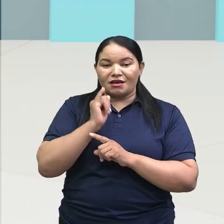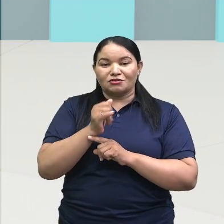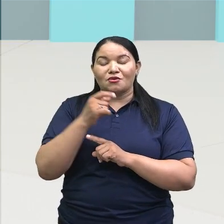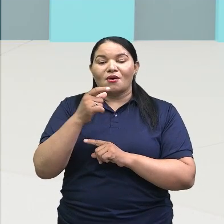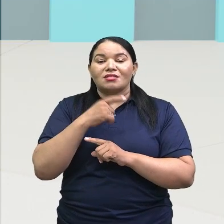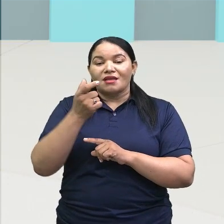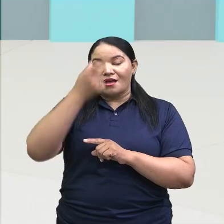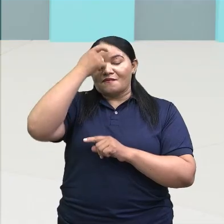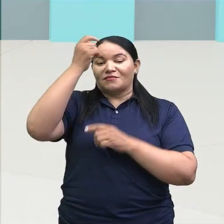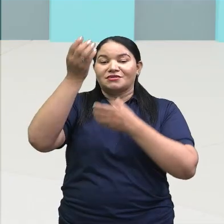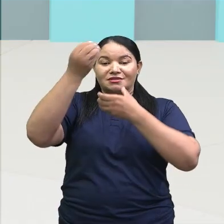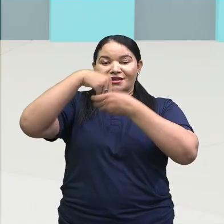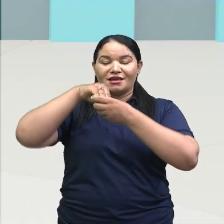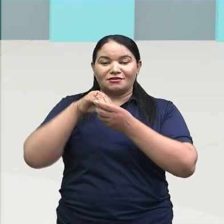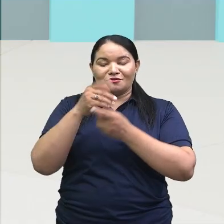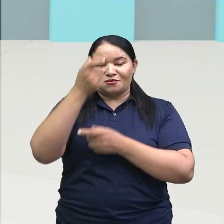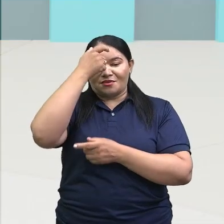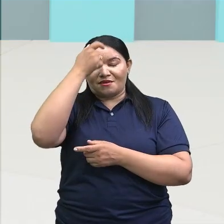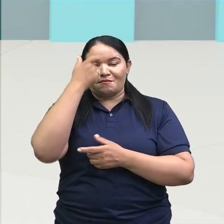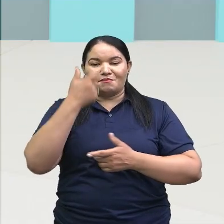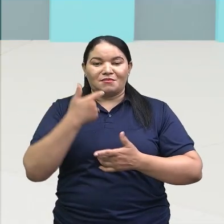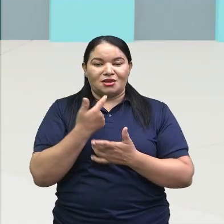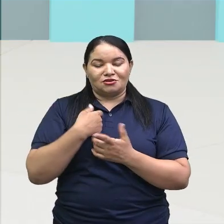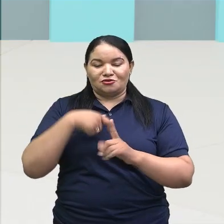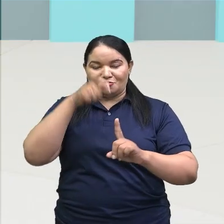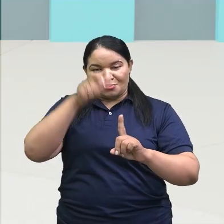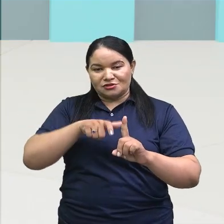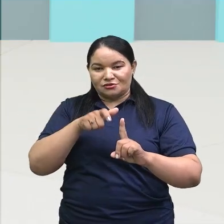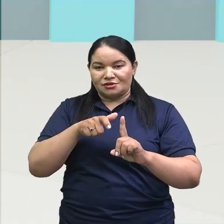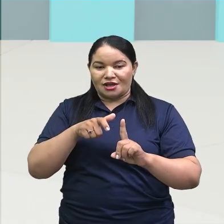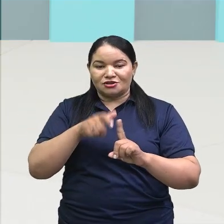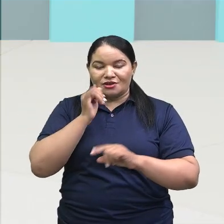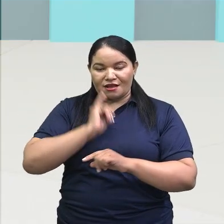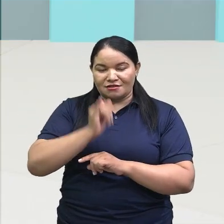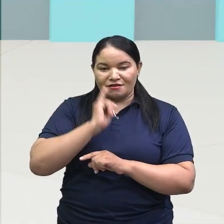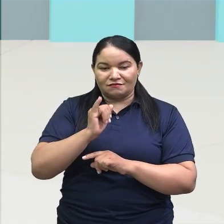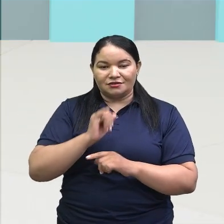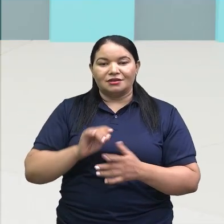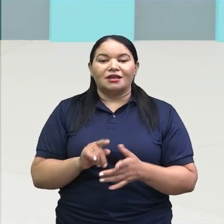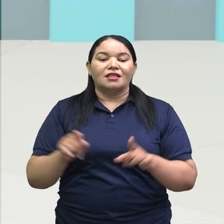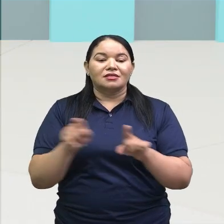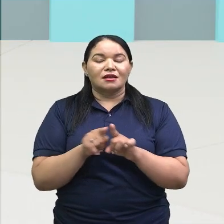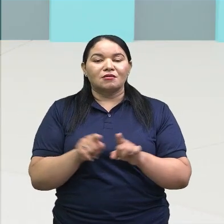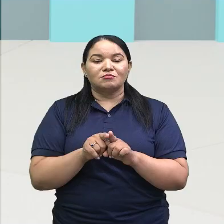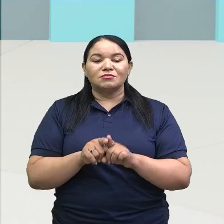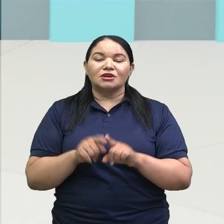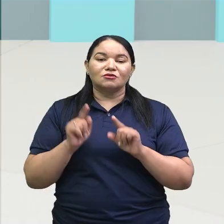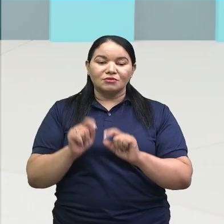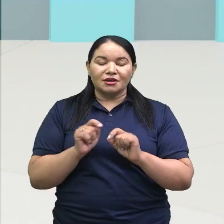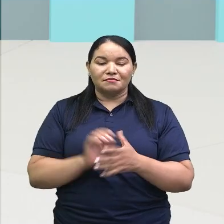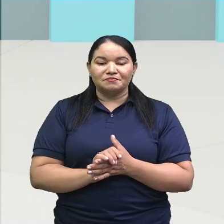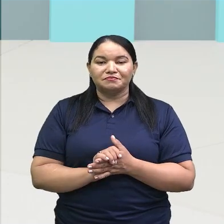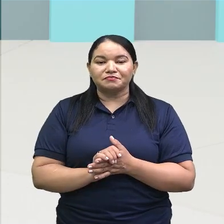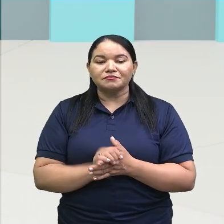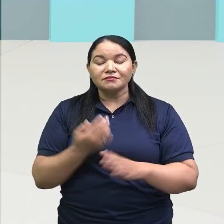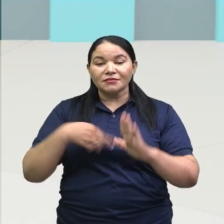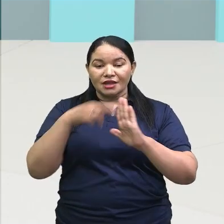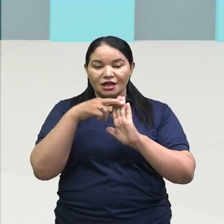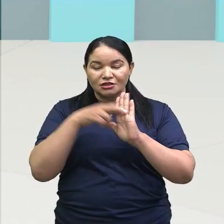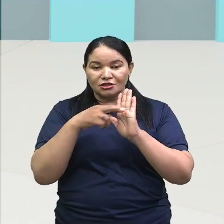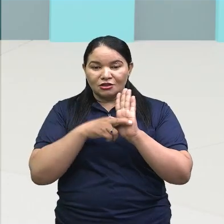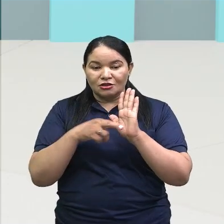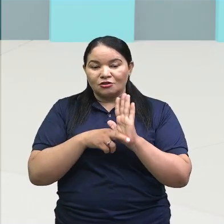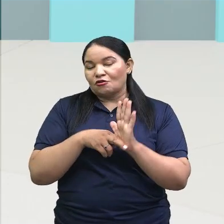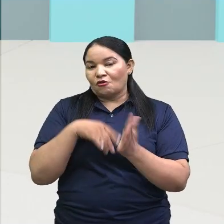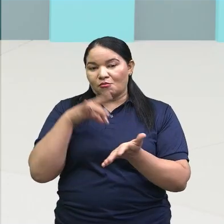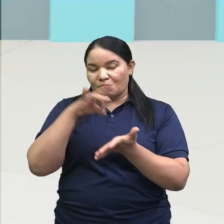fato eles ali estão pensando, tá bom? E nós vamos ter presença da forma culta no linguajar dos escritores, tanto que quando você